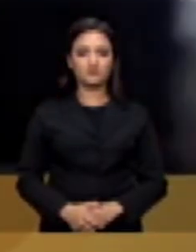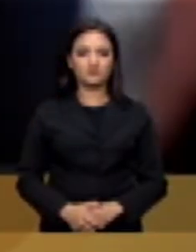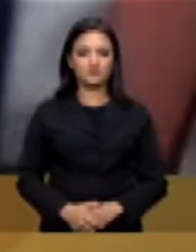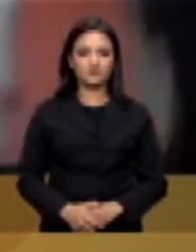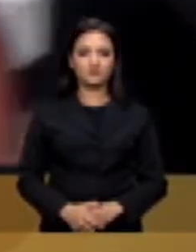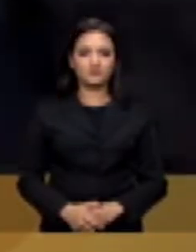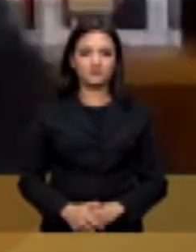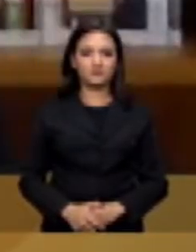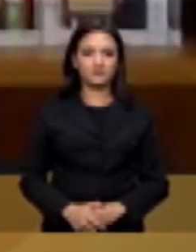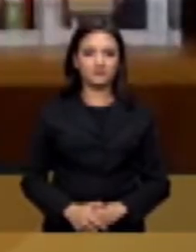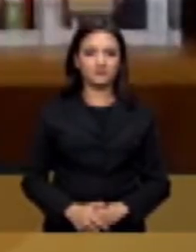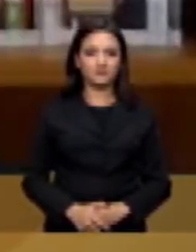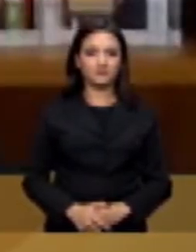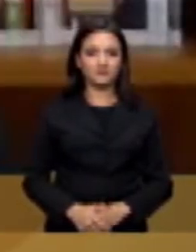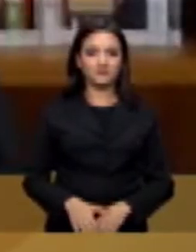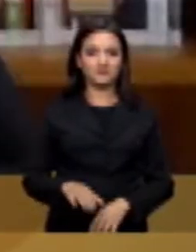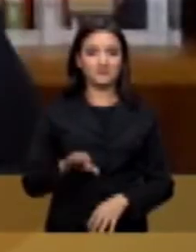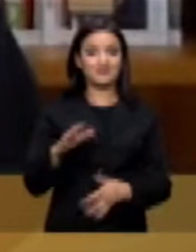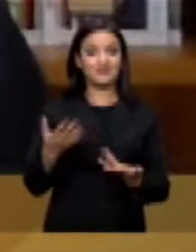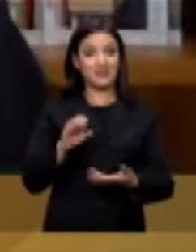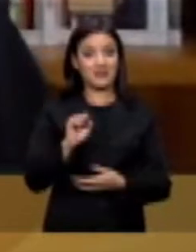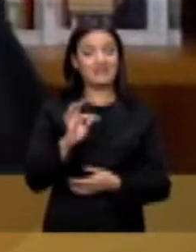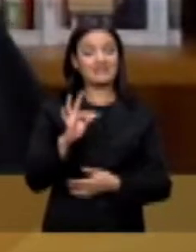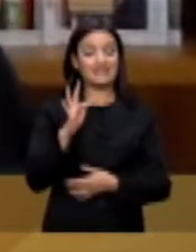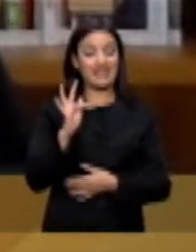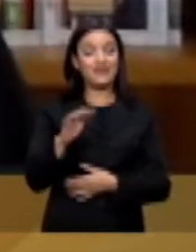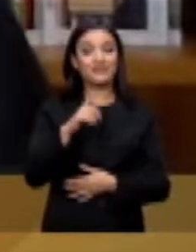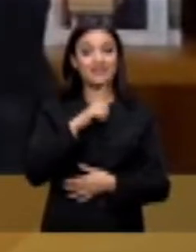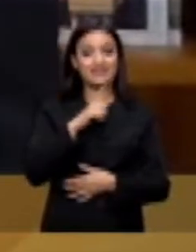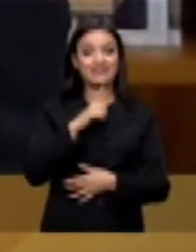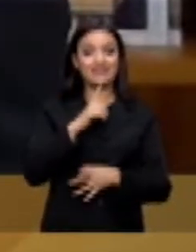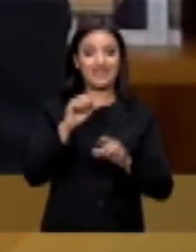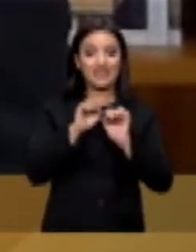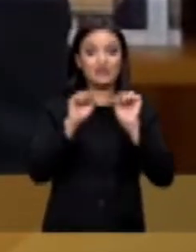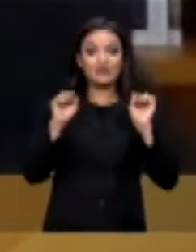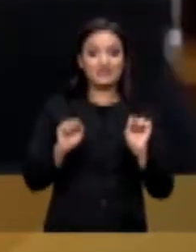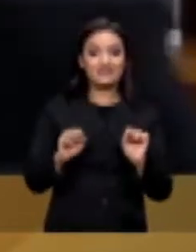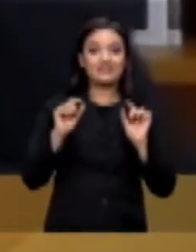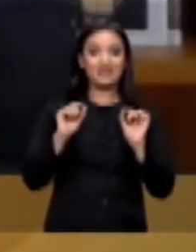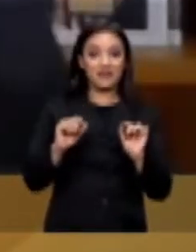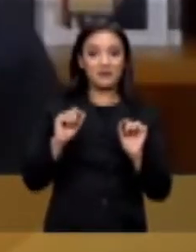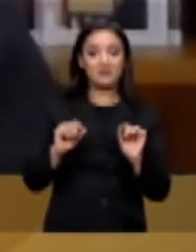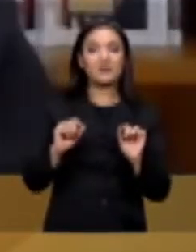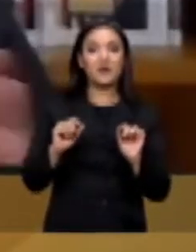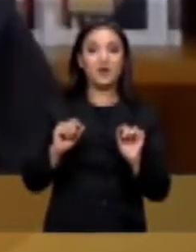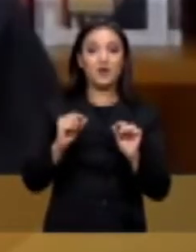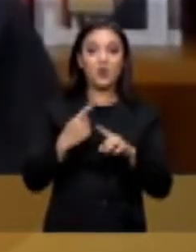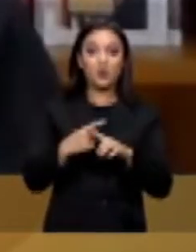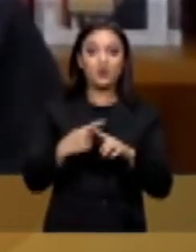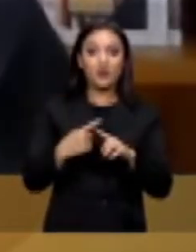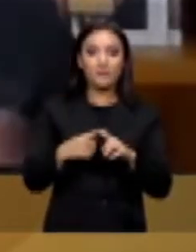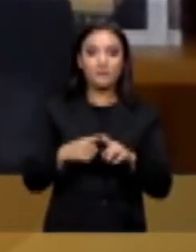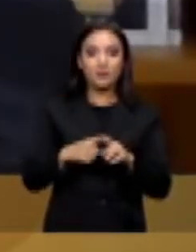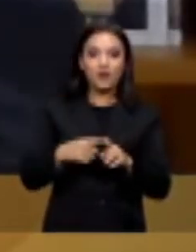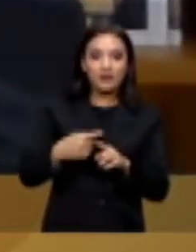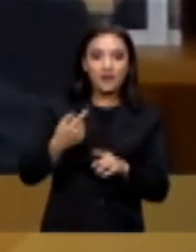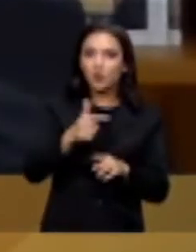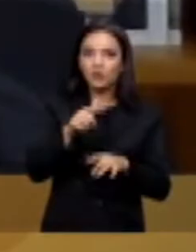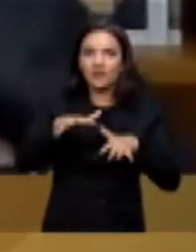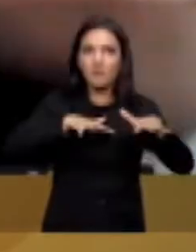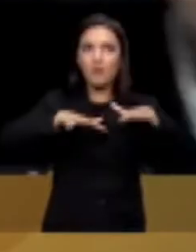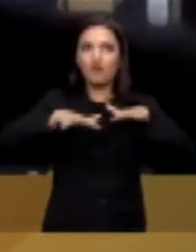Tudo certo. O Supremo tem esse sistema para economizar energia, no que faz muito bem, que se por algum tempo